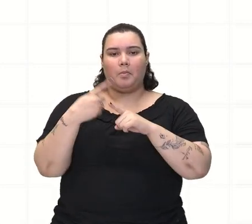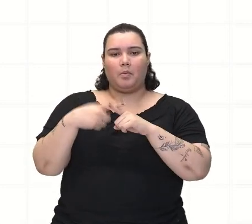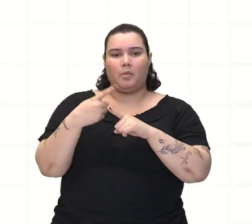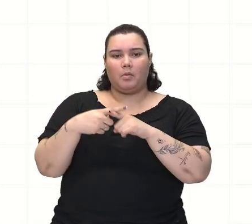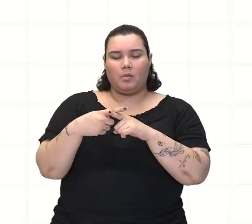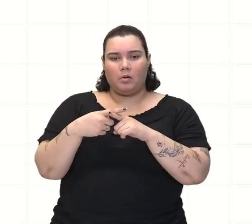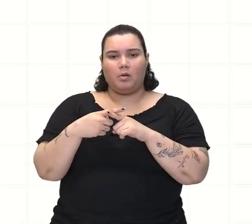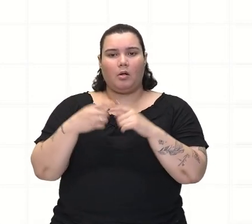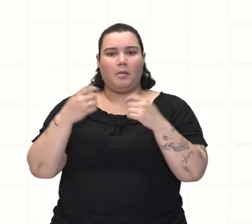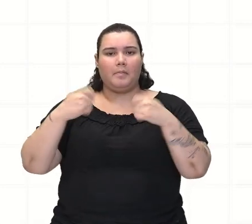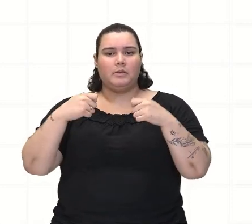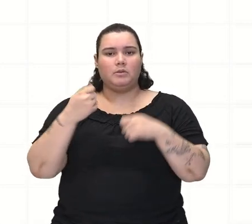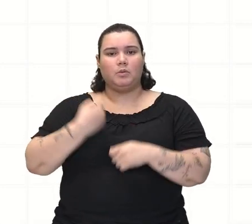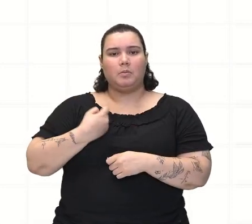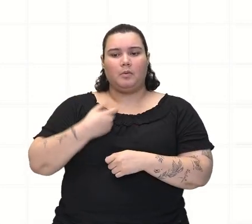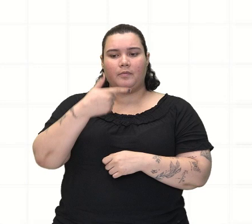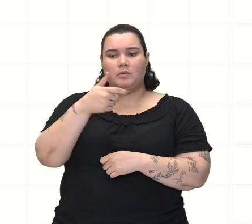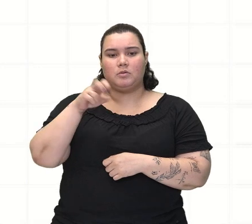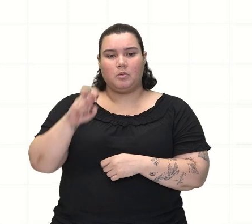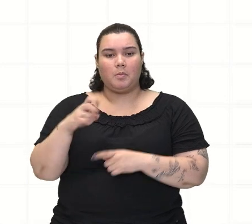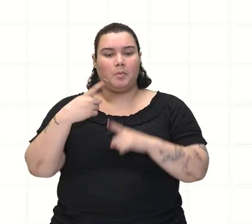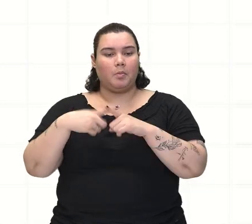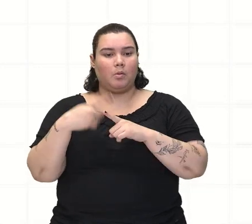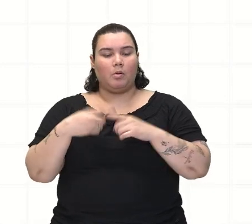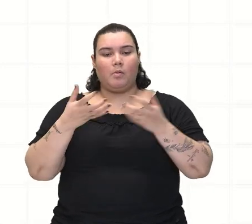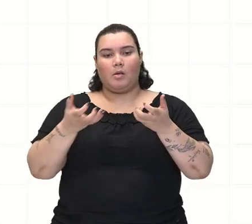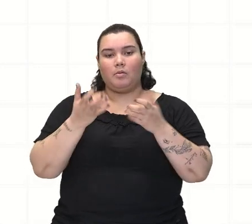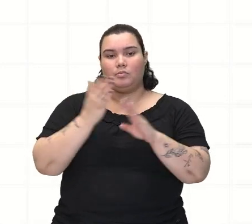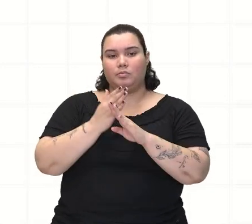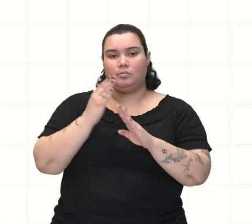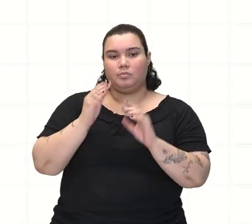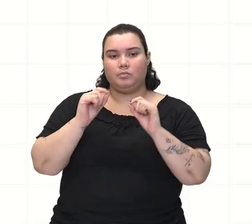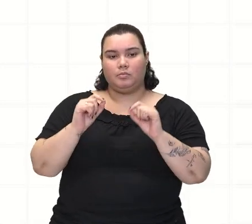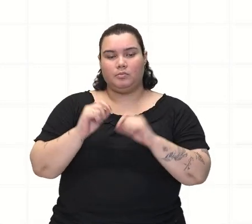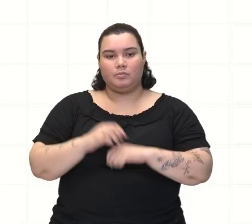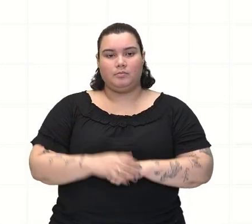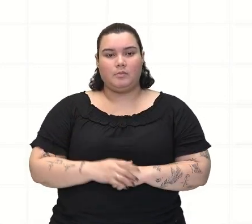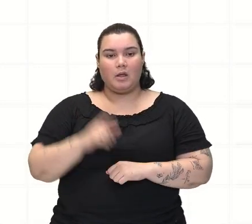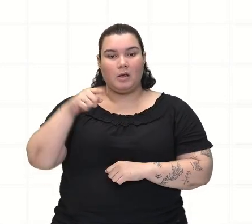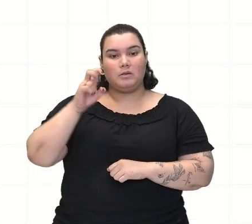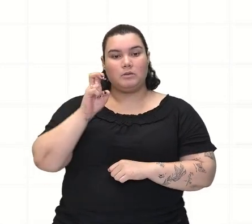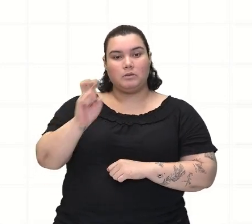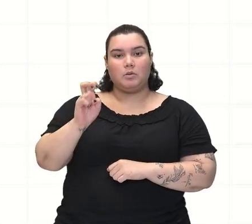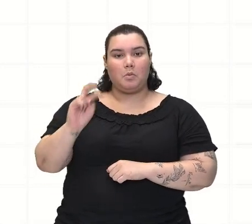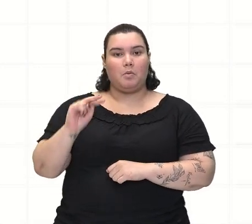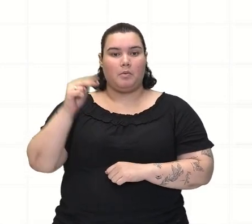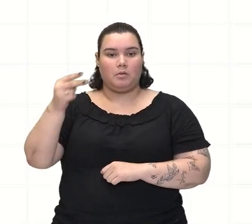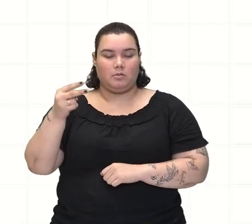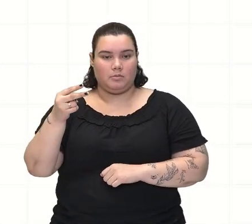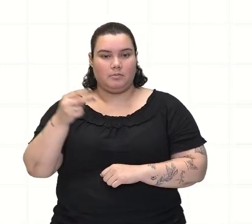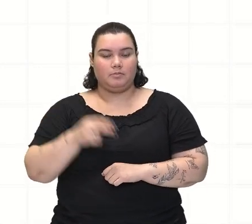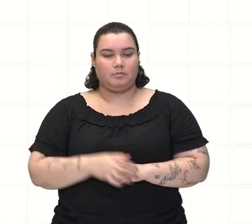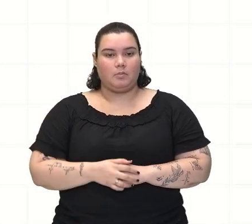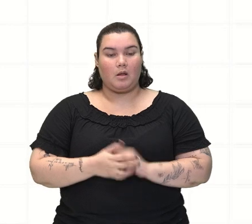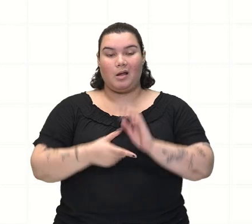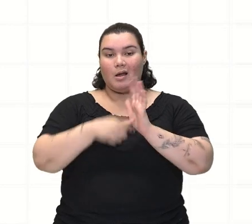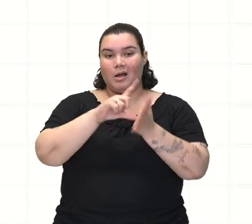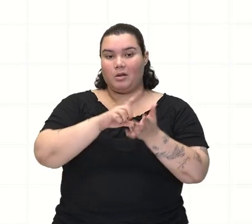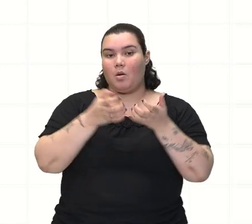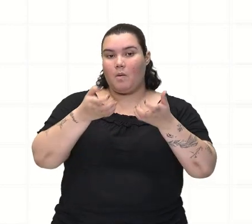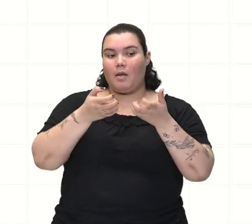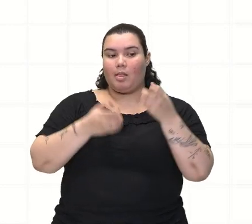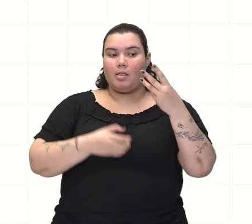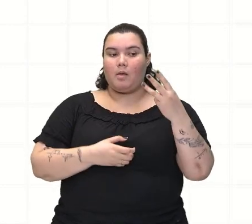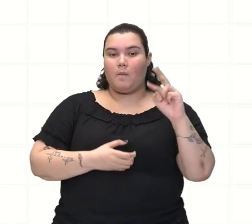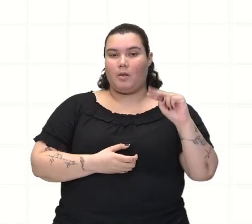e por que o senhor soma exatamente 25? Porque eu quero que seja aqui, ó, 5 ao quadrado. Na anterior, eu queria que fosse 3